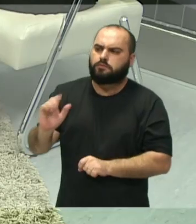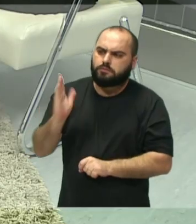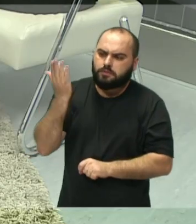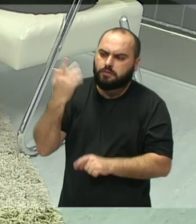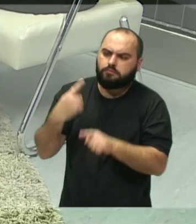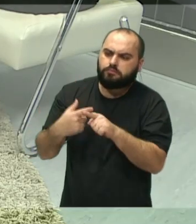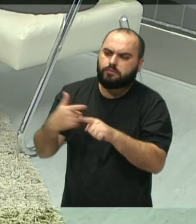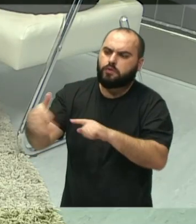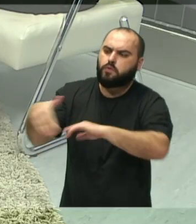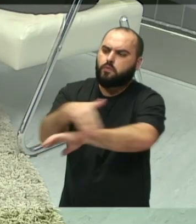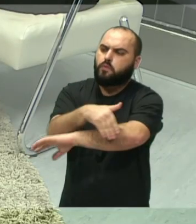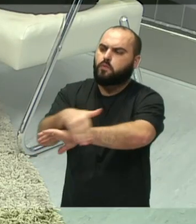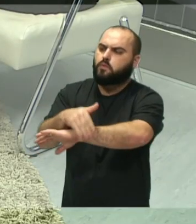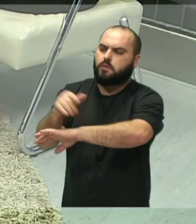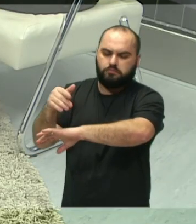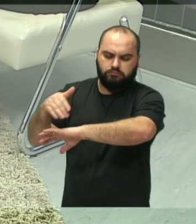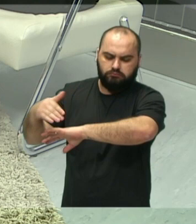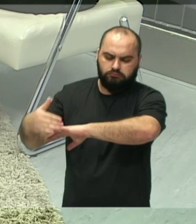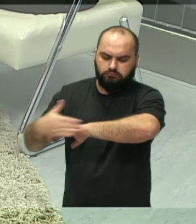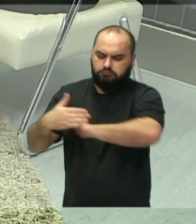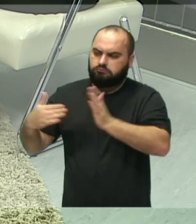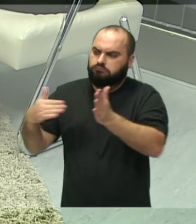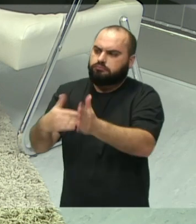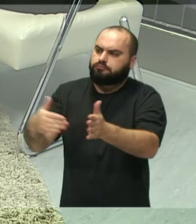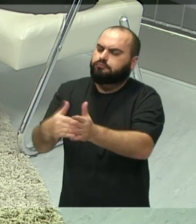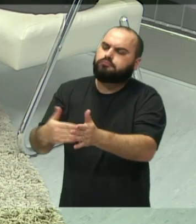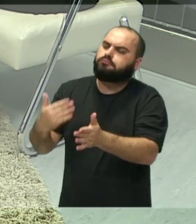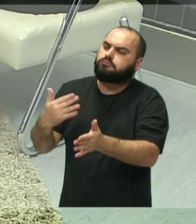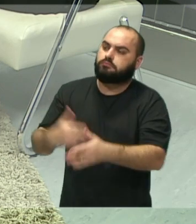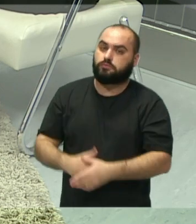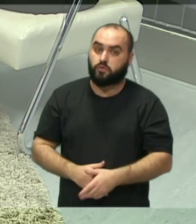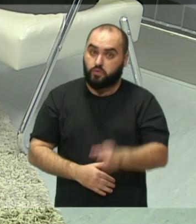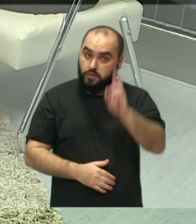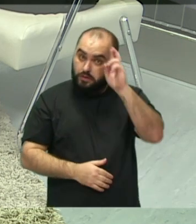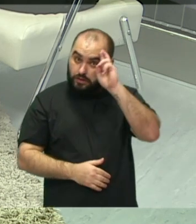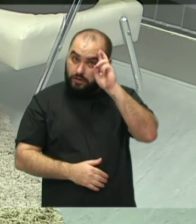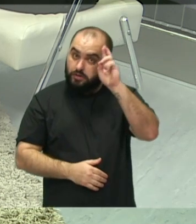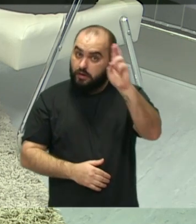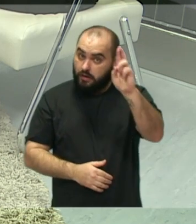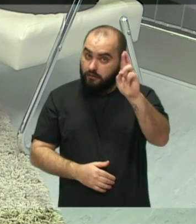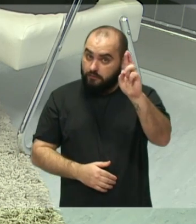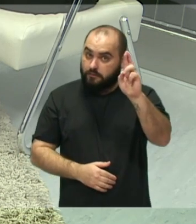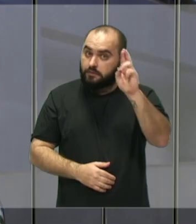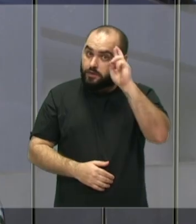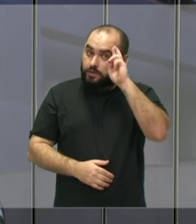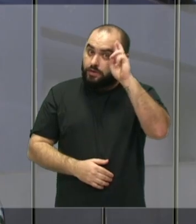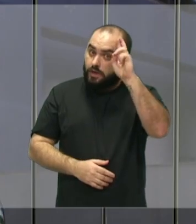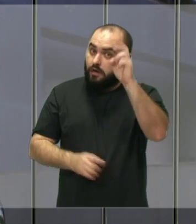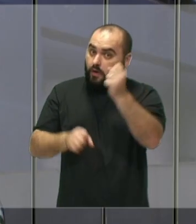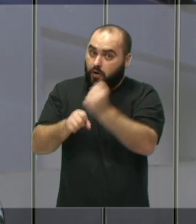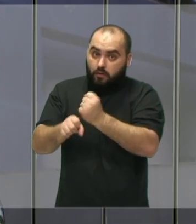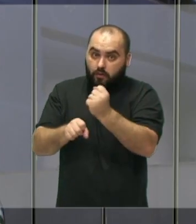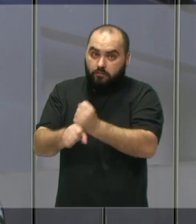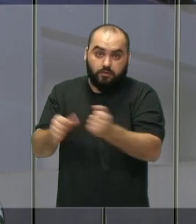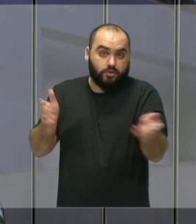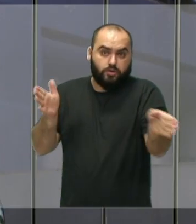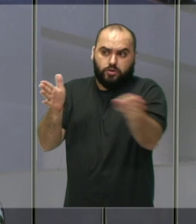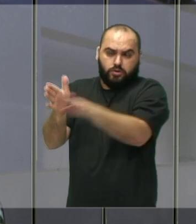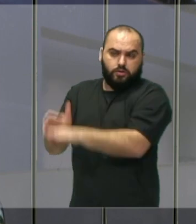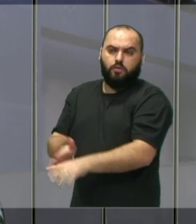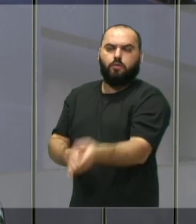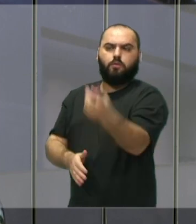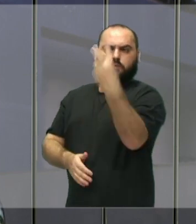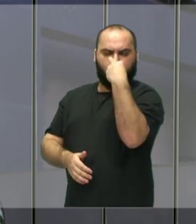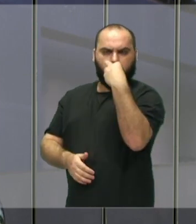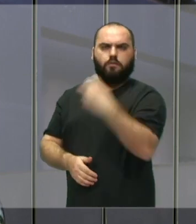Por que essa rua está toda interditada, essa esquina? E o chefe, o mestre de obras veio na mesma hora, olhou para